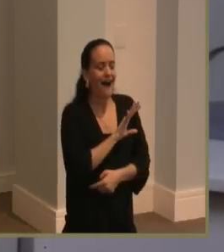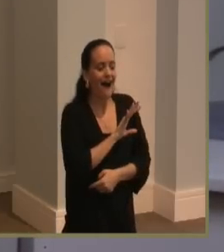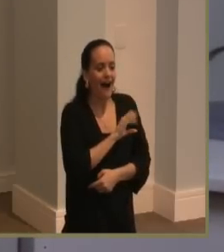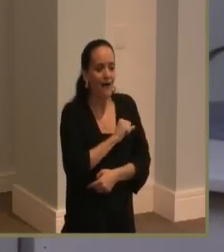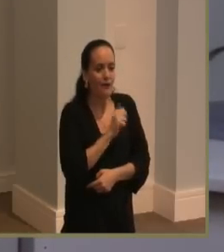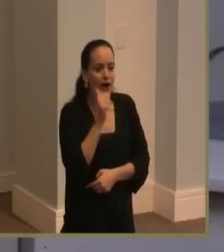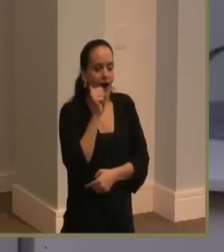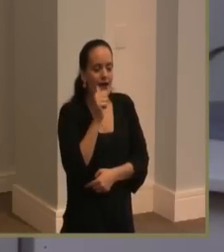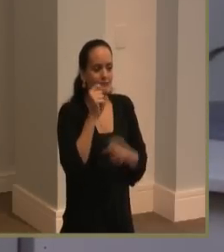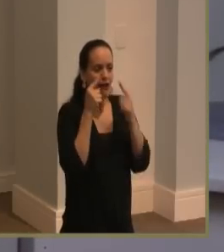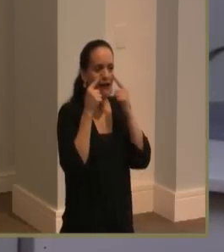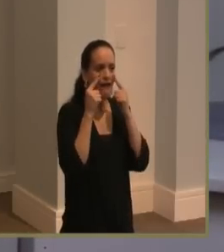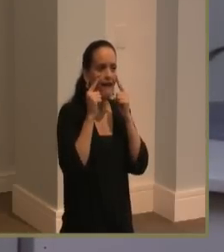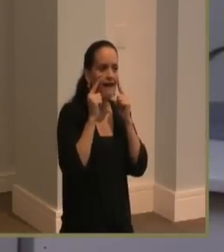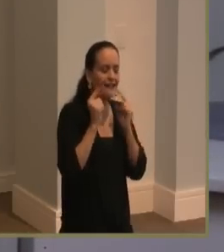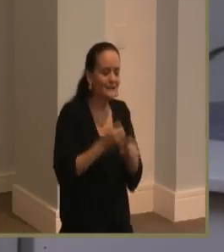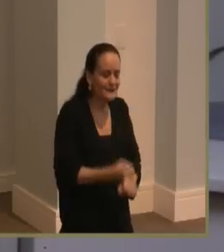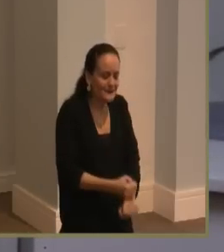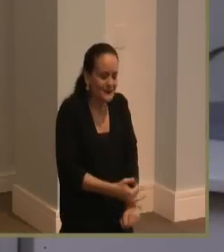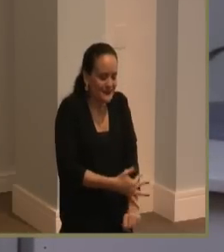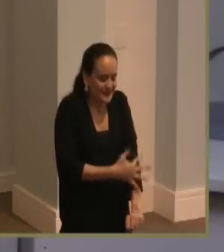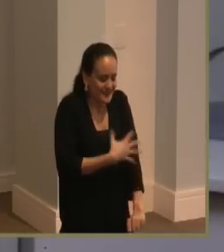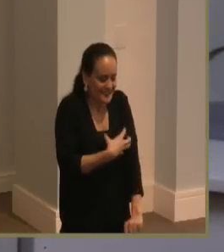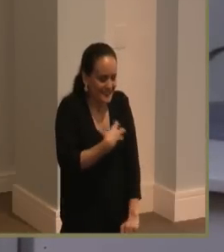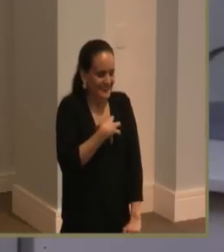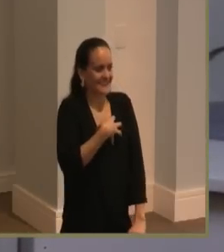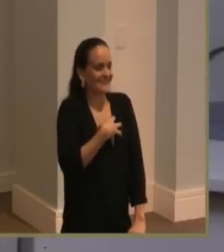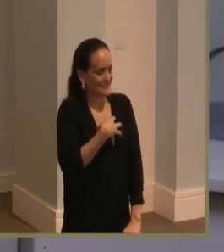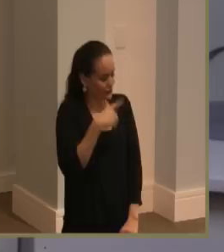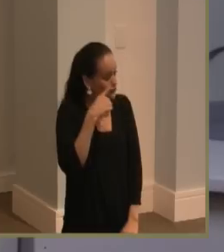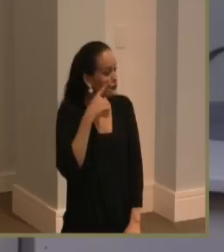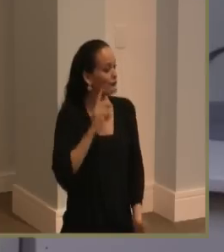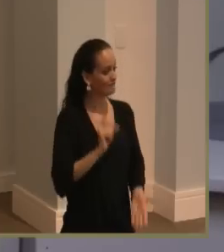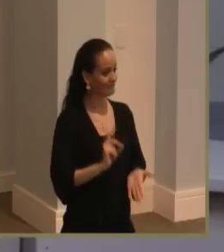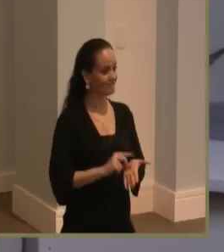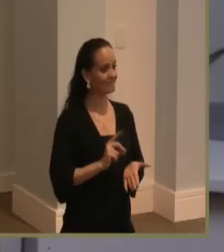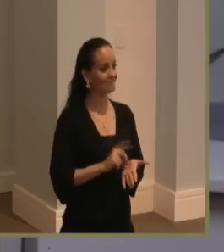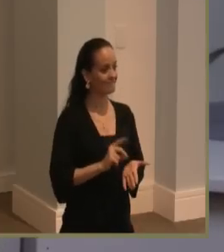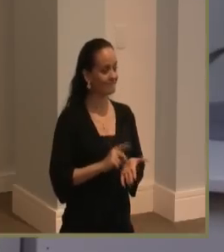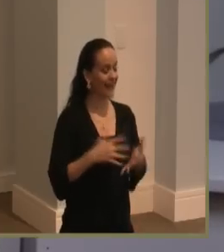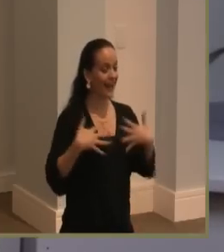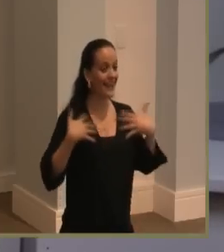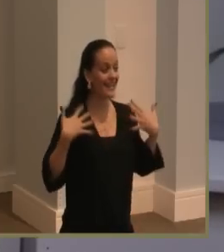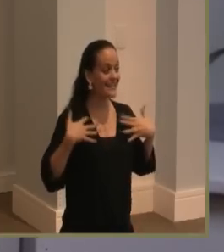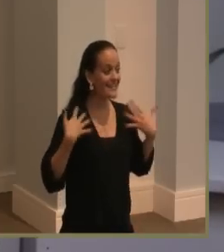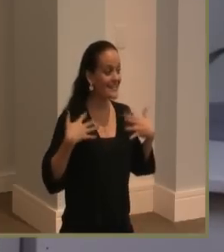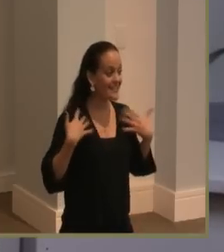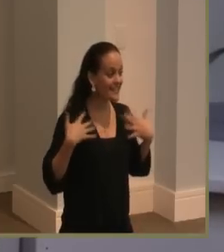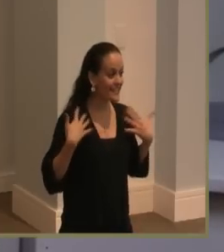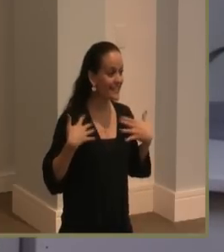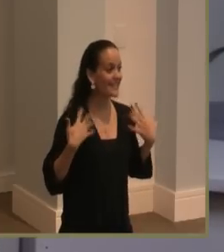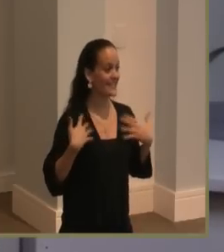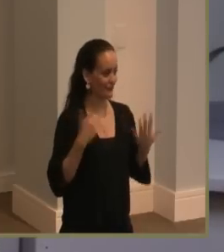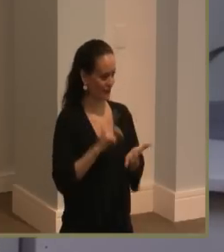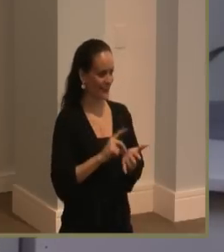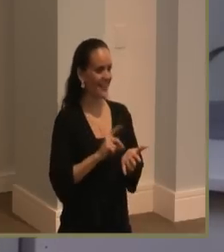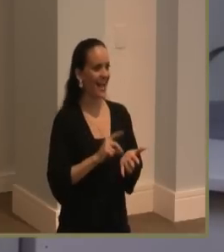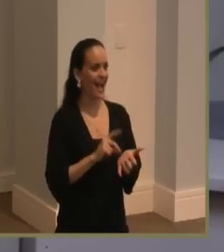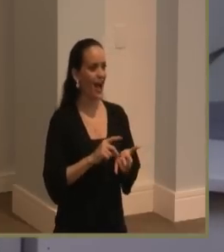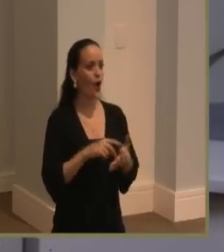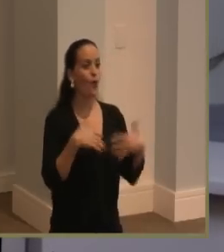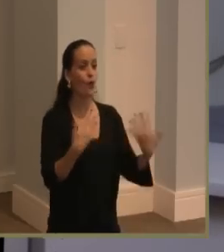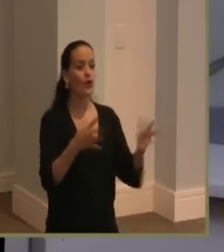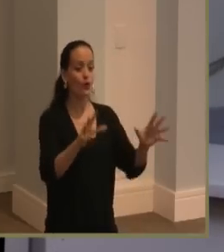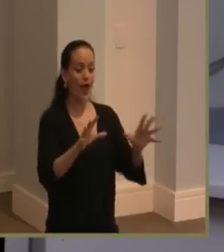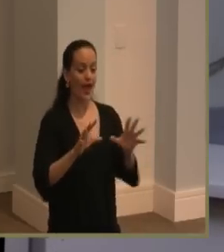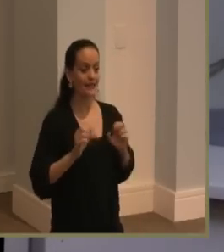se emocionam e choram. Choram de alegria, de felicidade, quando recebem